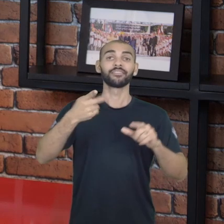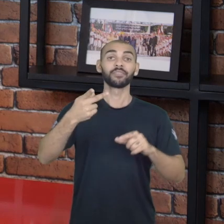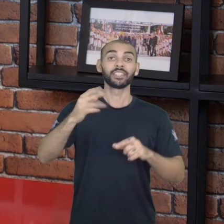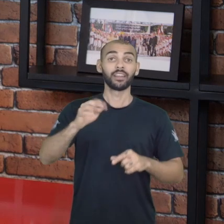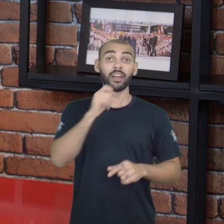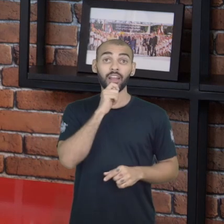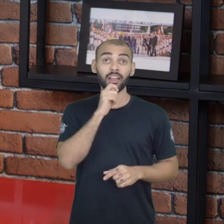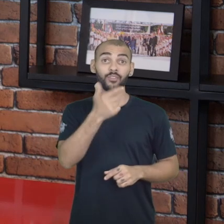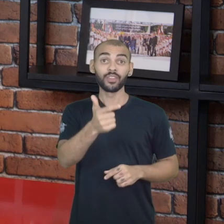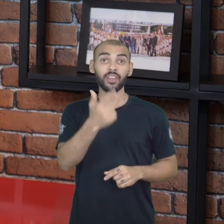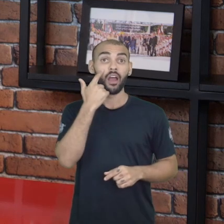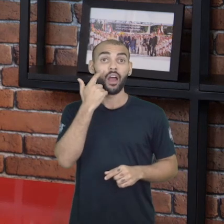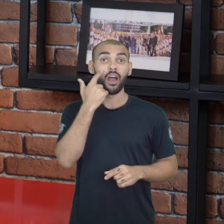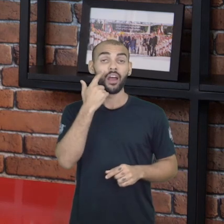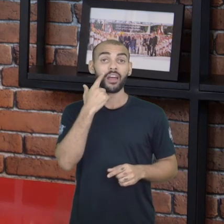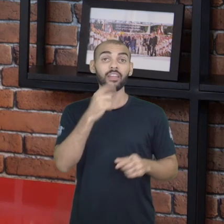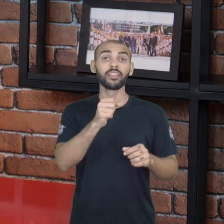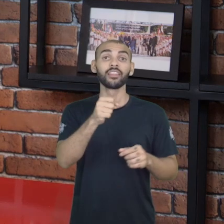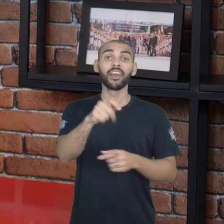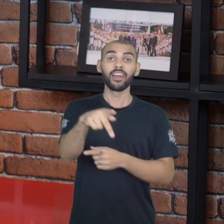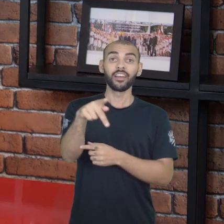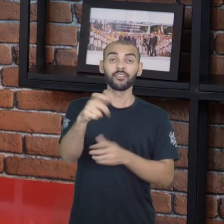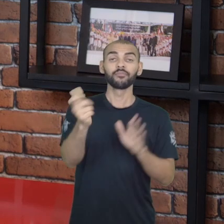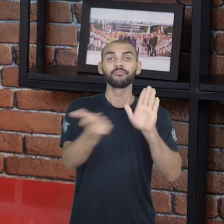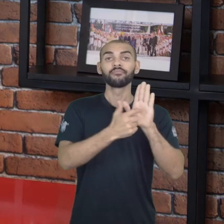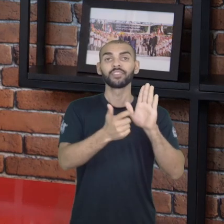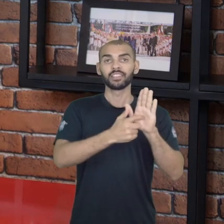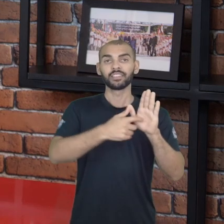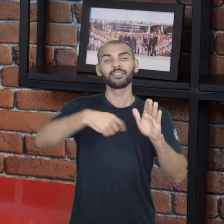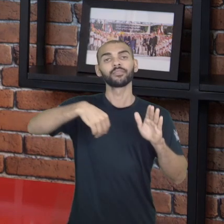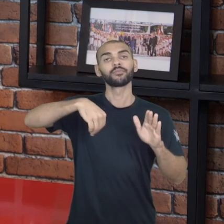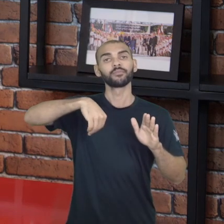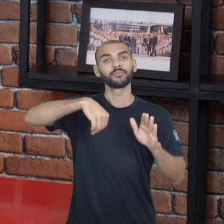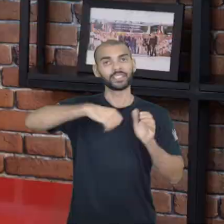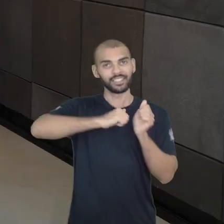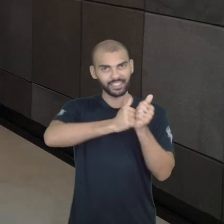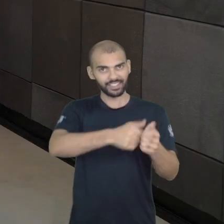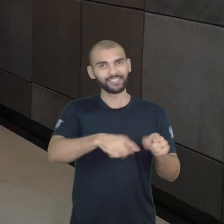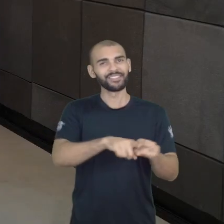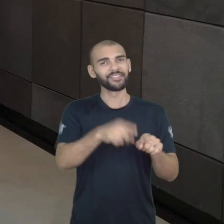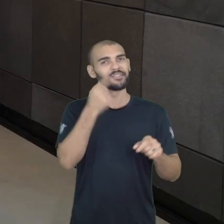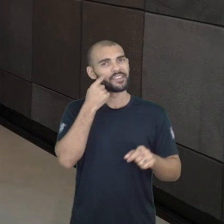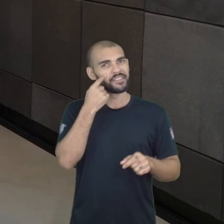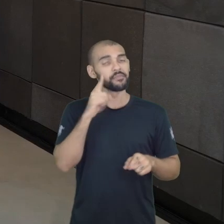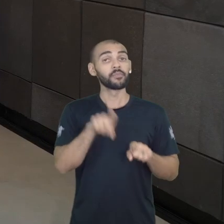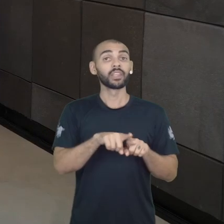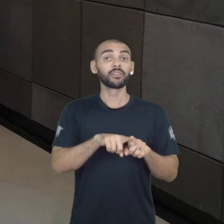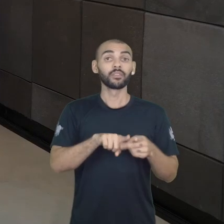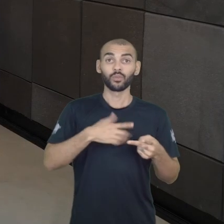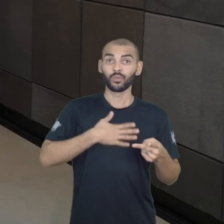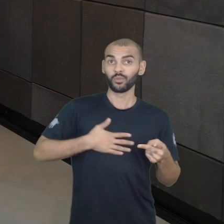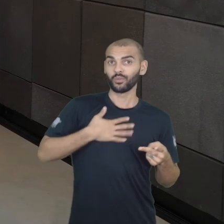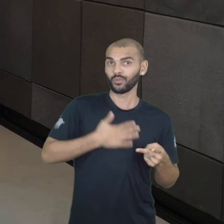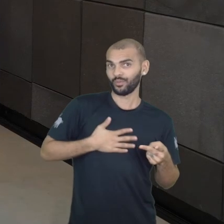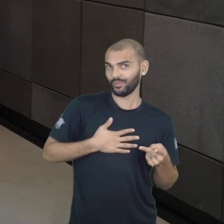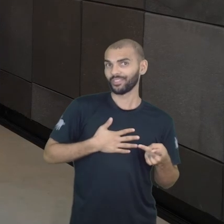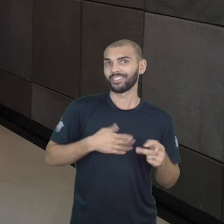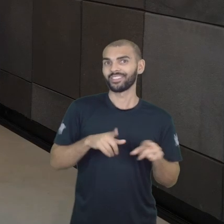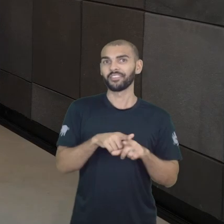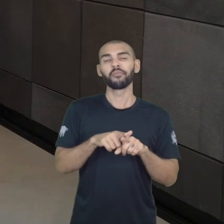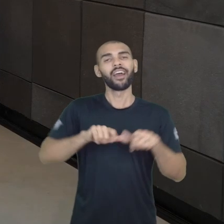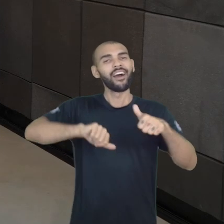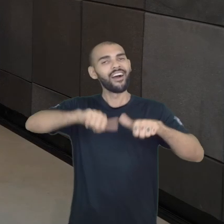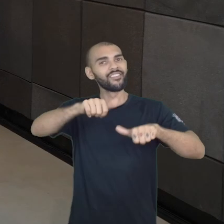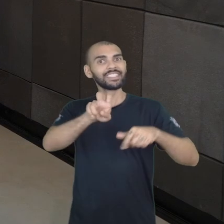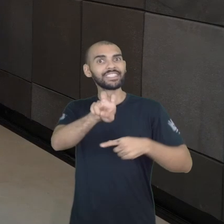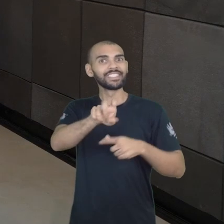segue o 13 Minutos no seu aplicativo, clica aí no botão seguir para você não perder nenhum episódio. E se você gostou, pode deixar 5